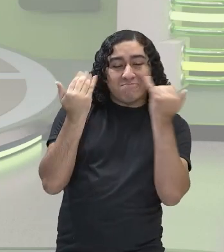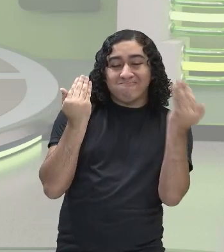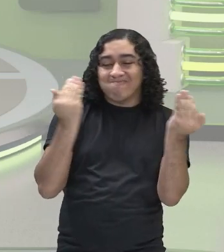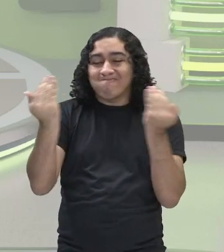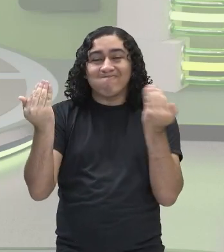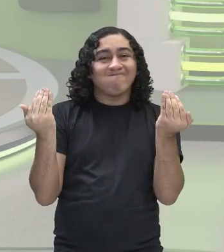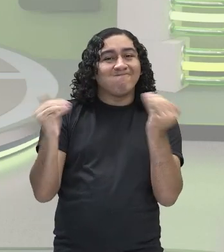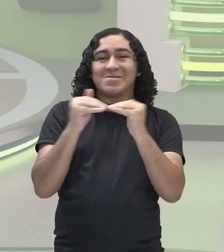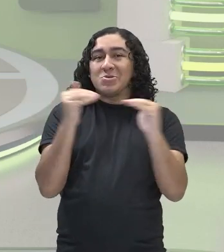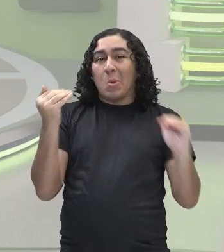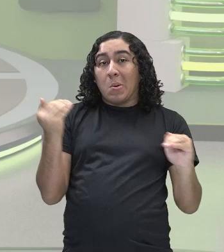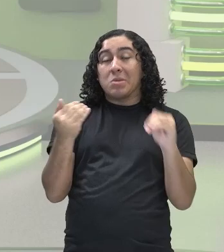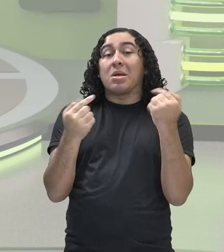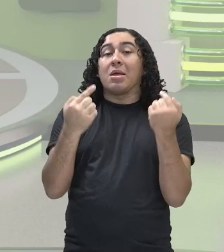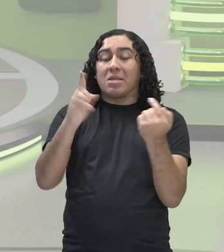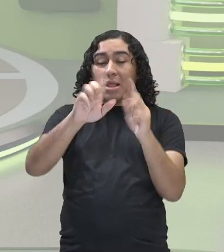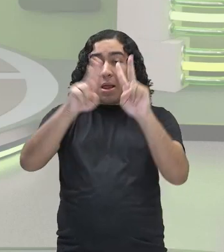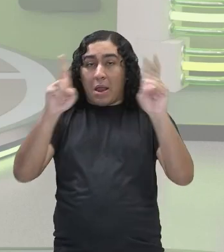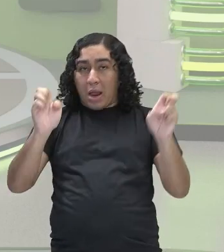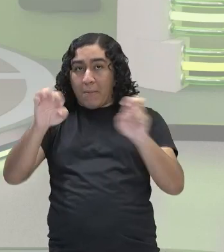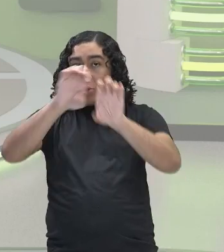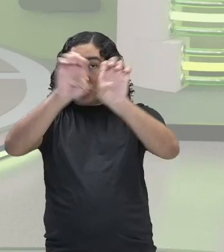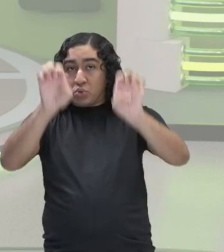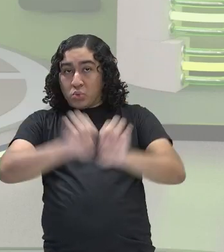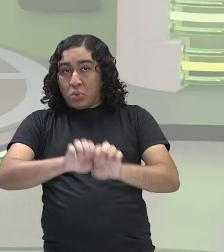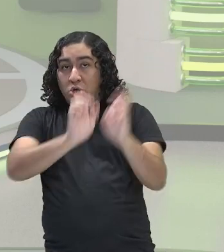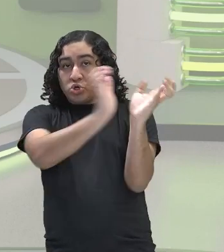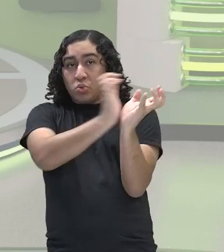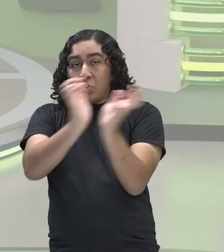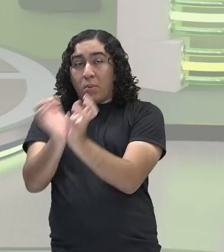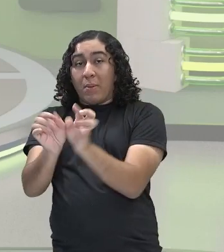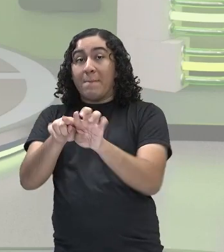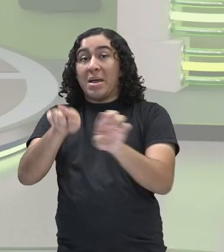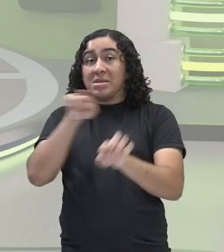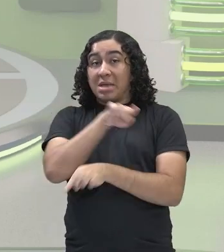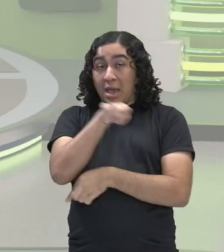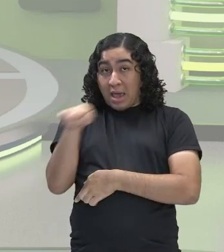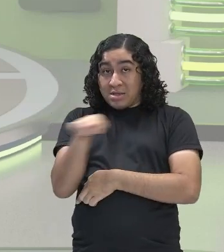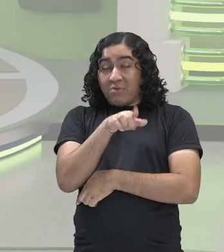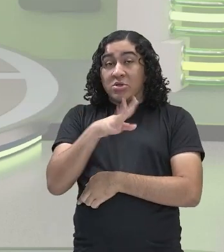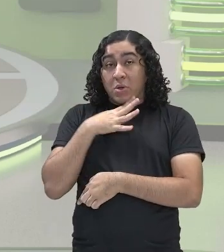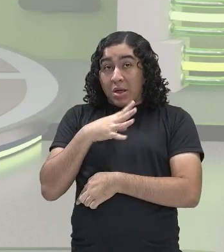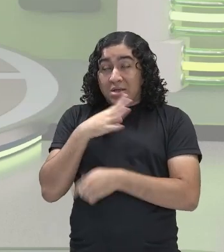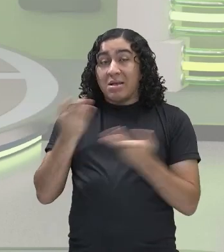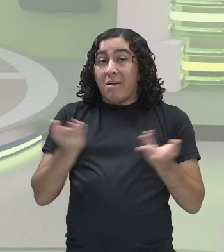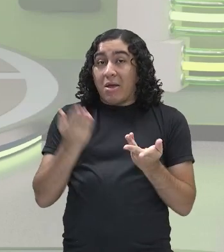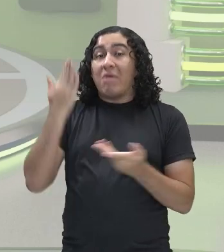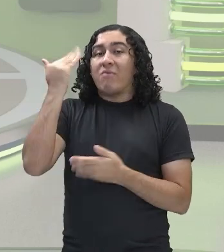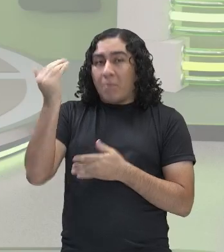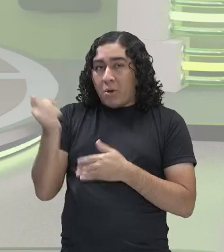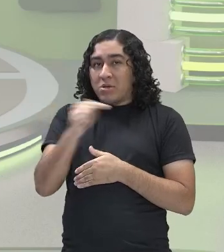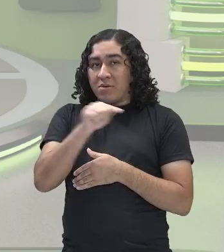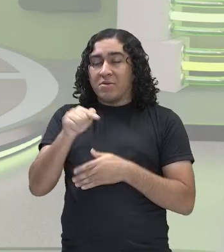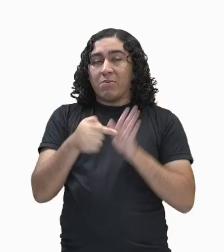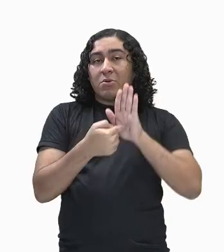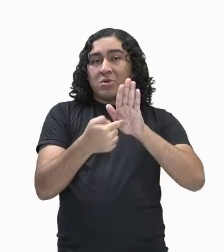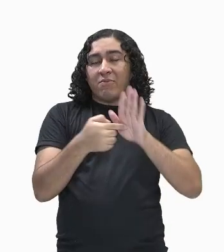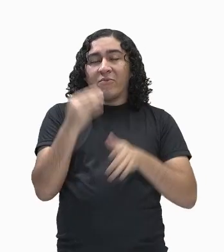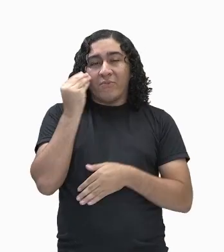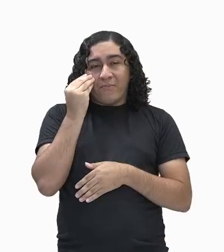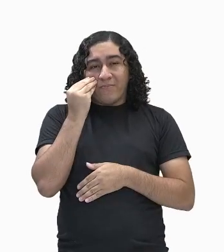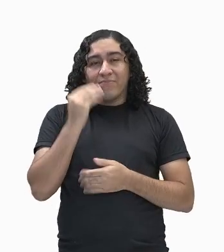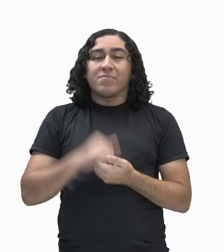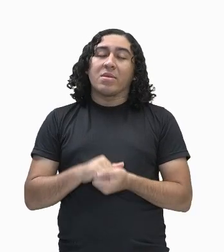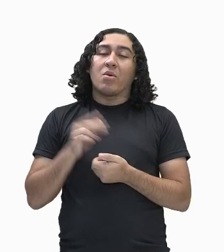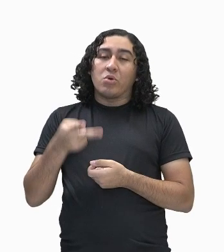às classificações. Mas essas são as mais populares que eu trouxe para vocês aí na nossa aula de hoje. Vamos continuar aí